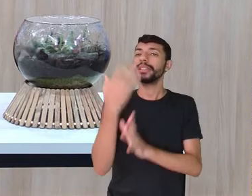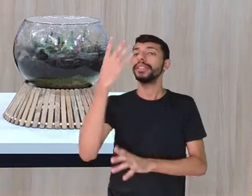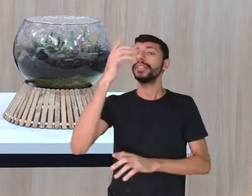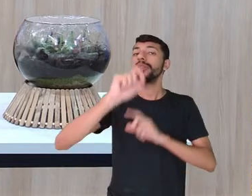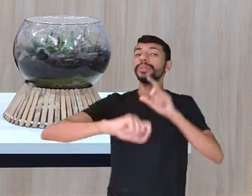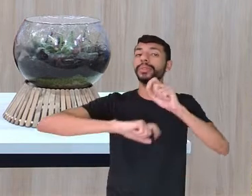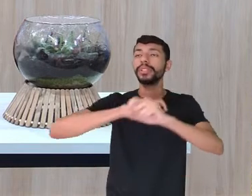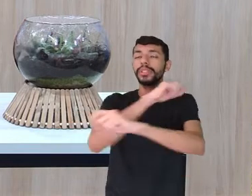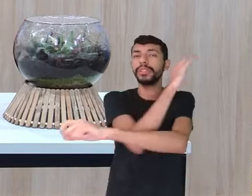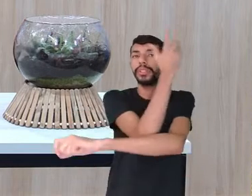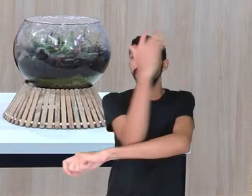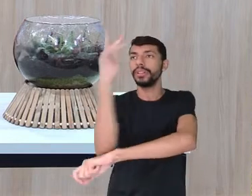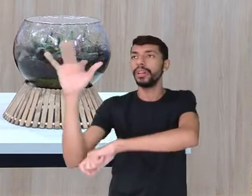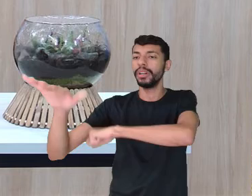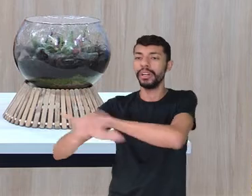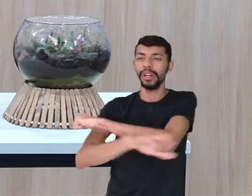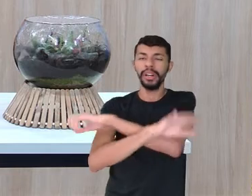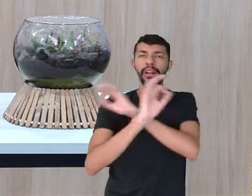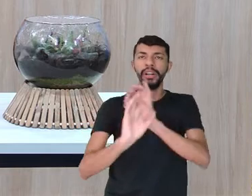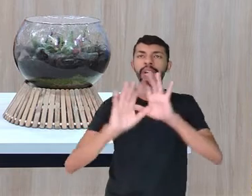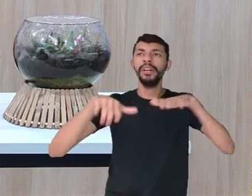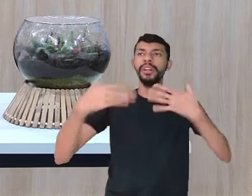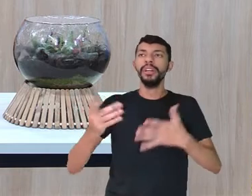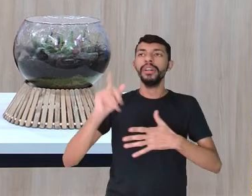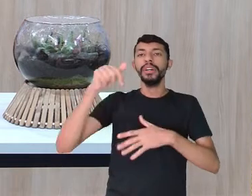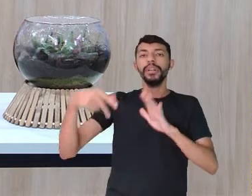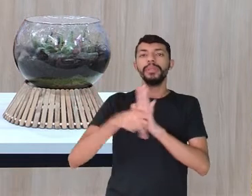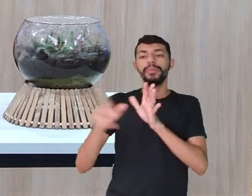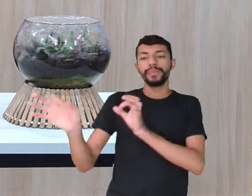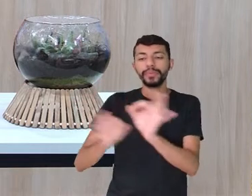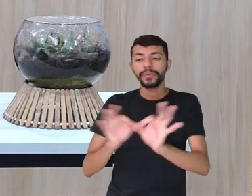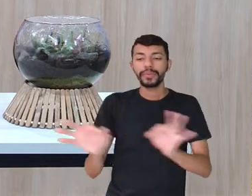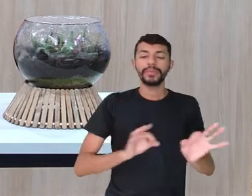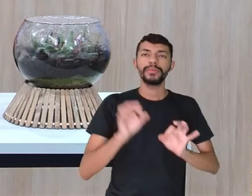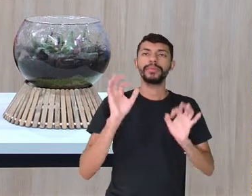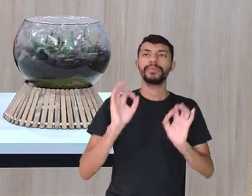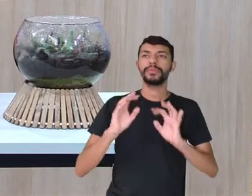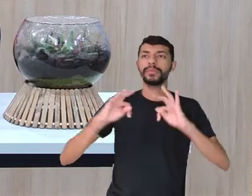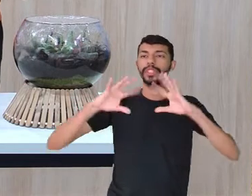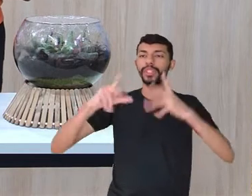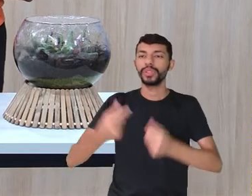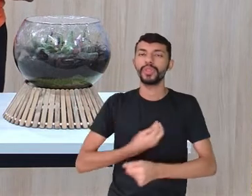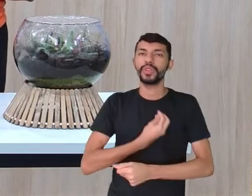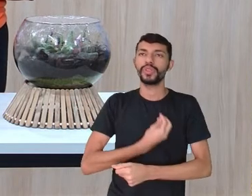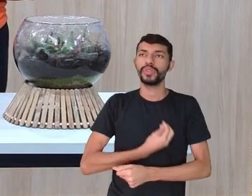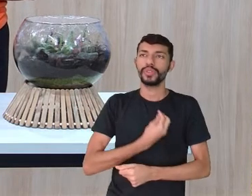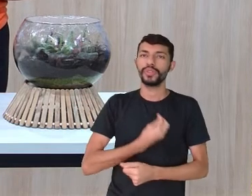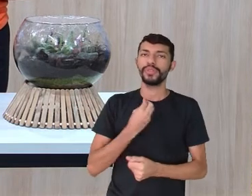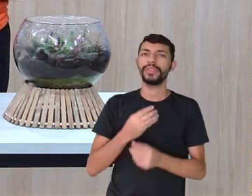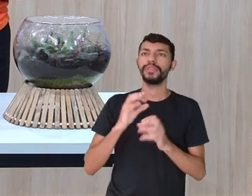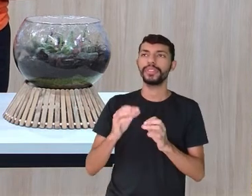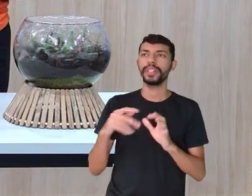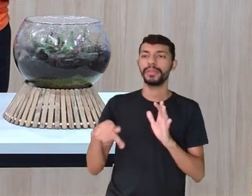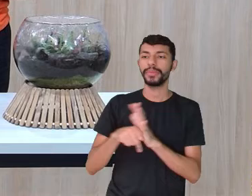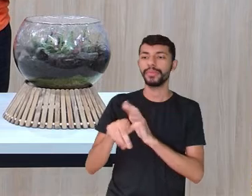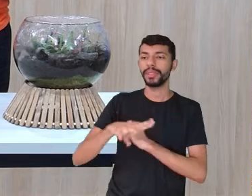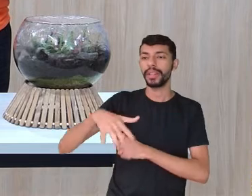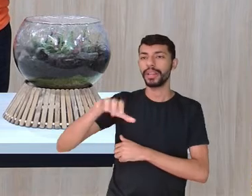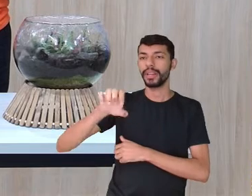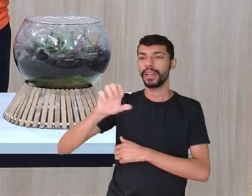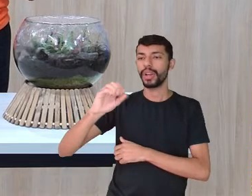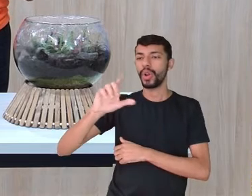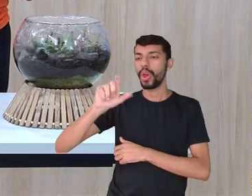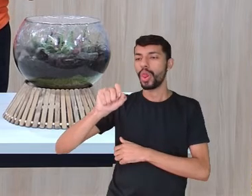formando o ecossistema. Então, esses são os níveis de organização de todos os seres vivos estudados na ecologia. Então,